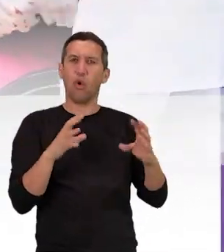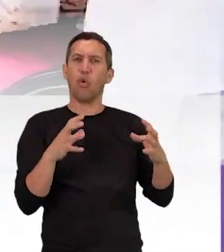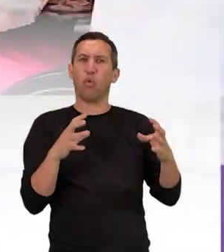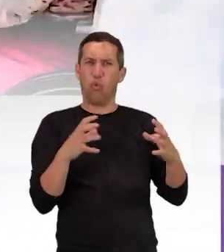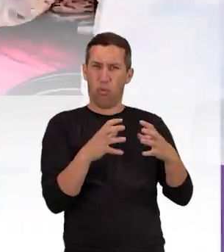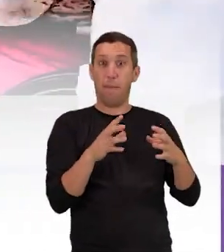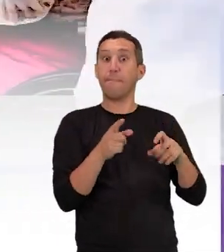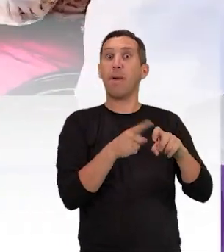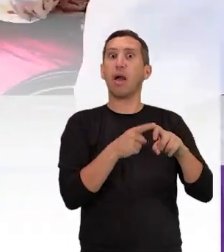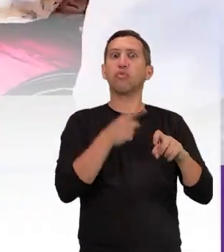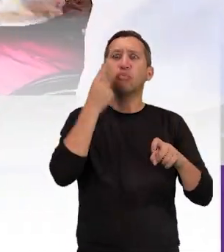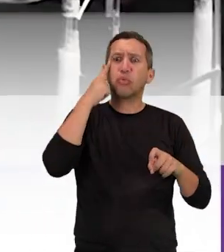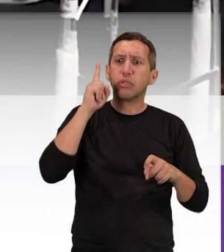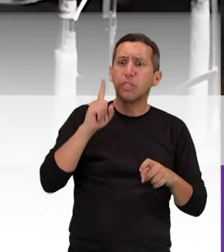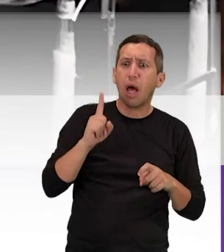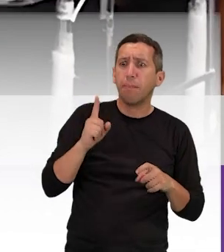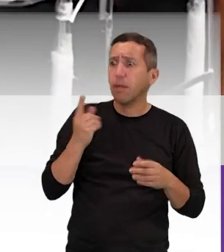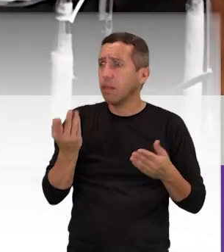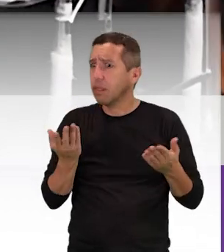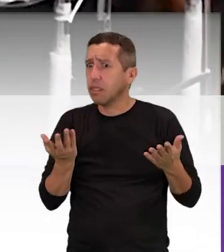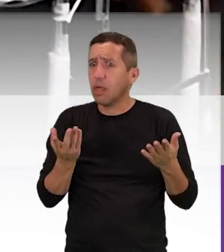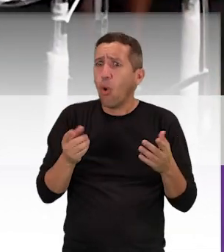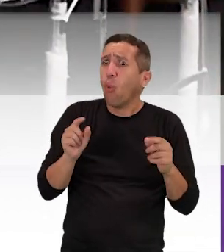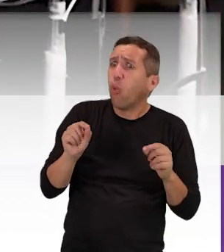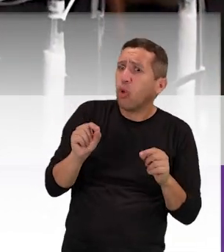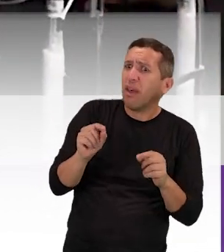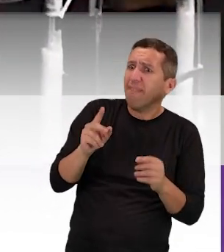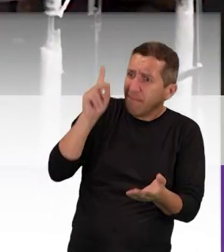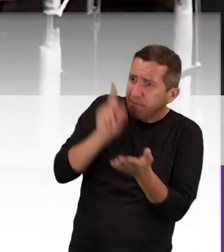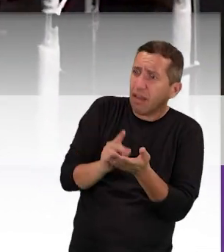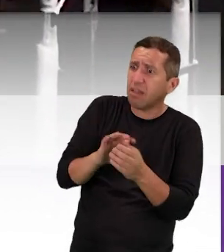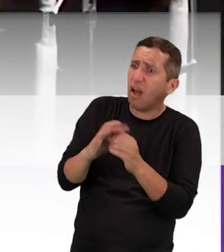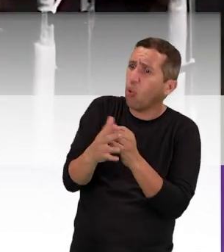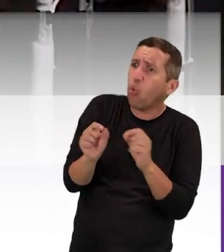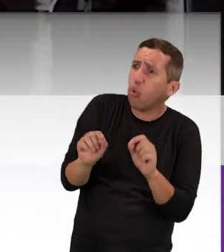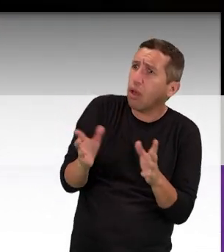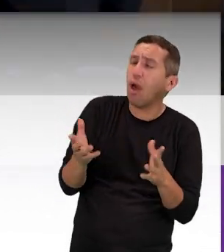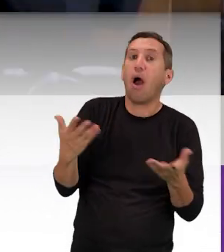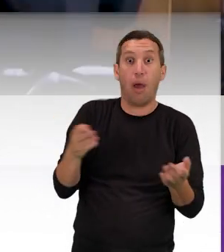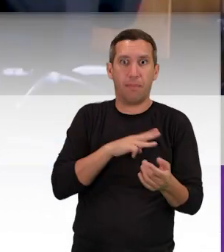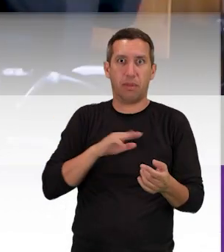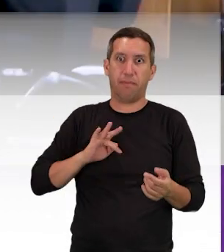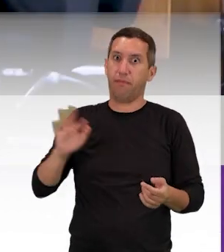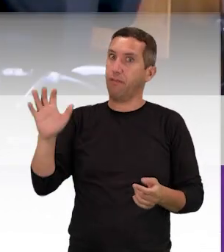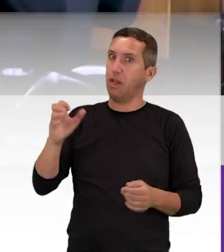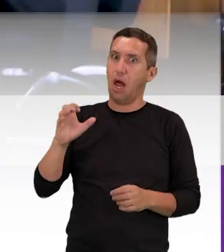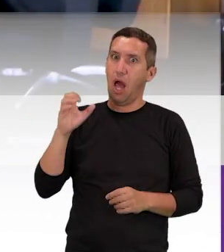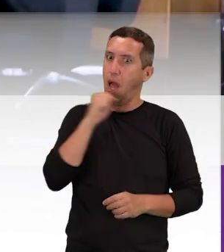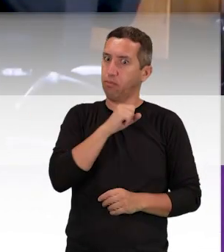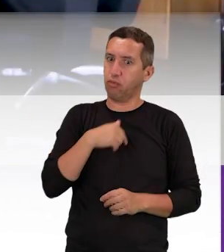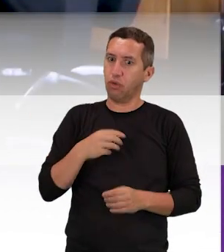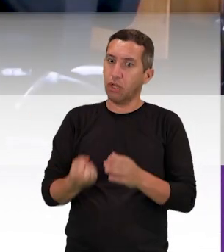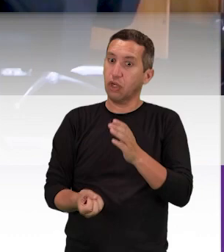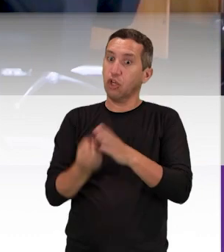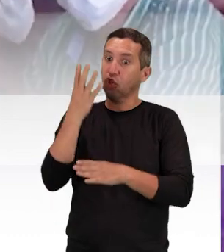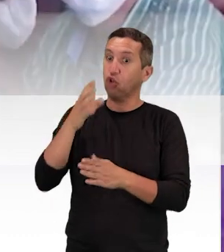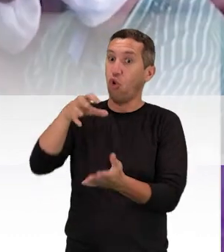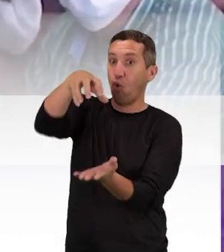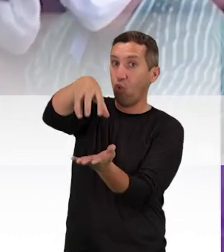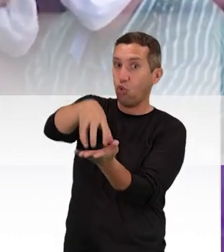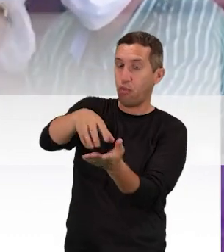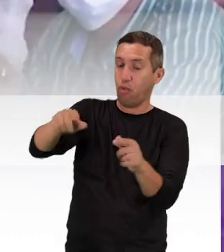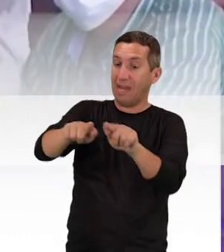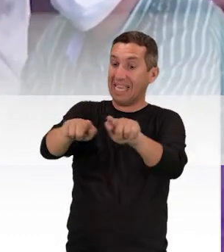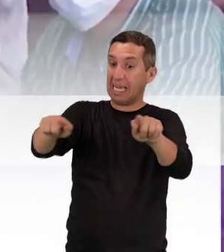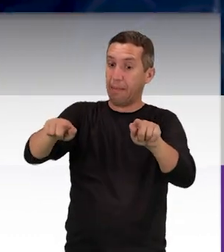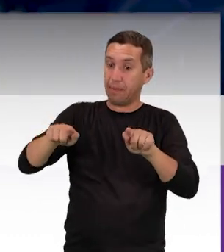os médicos não sabiam nem ao certo o que realmente todos nós estávamos enfrentando, o Ministério Público Federal saiu na frente e